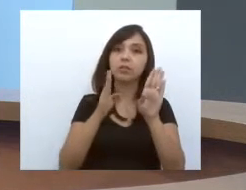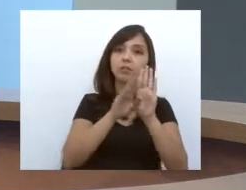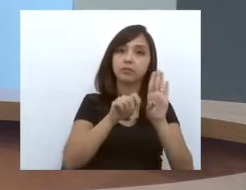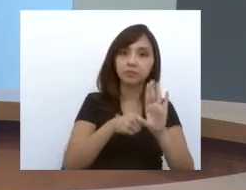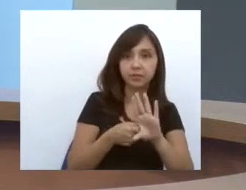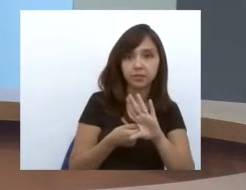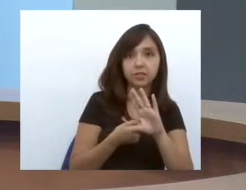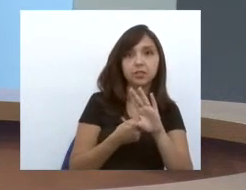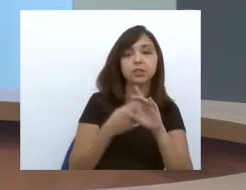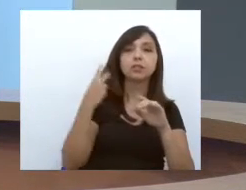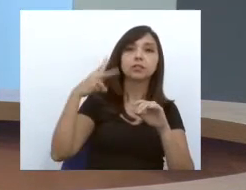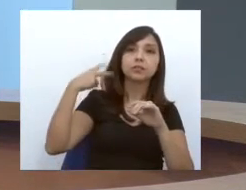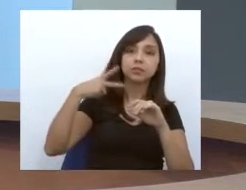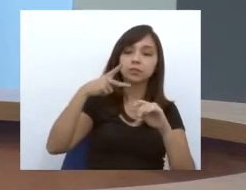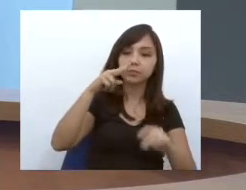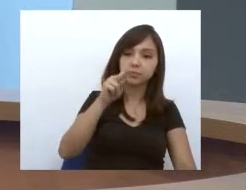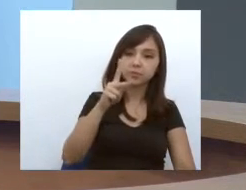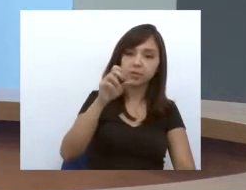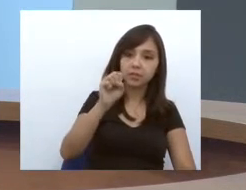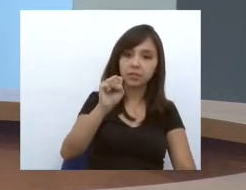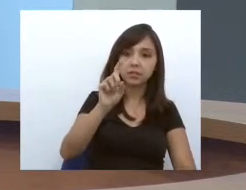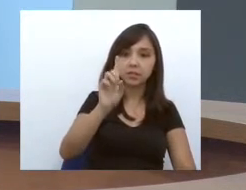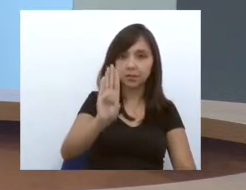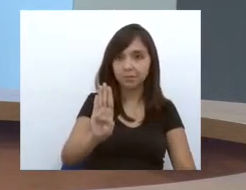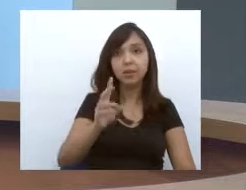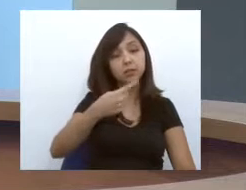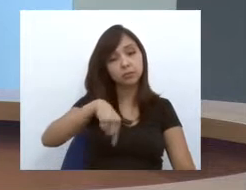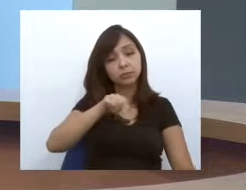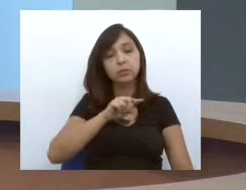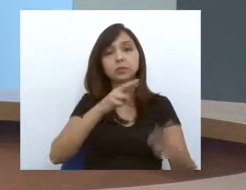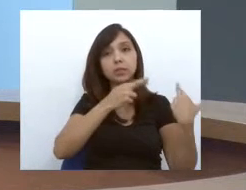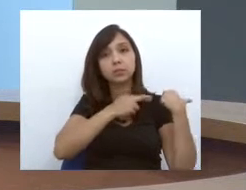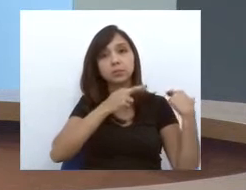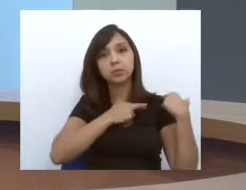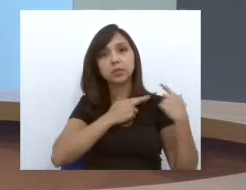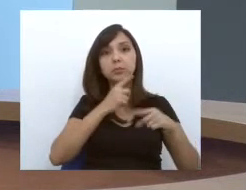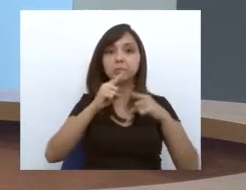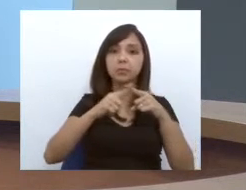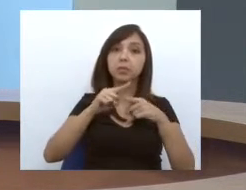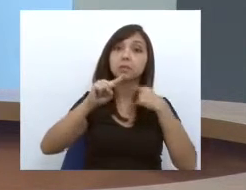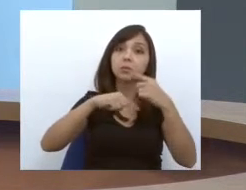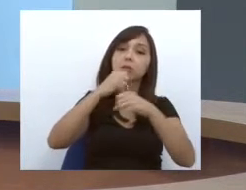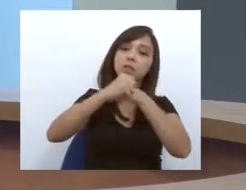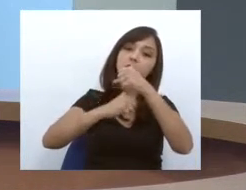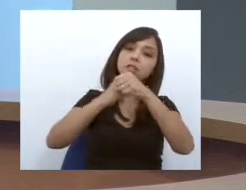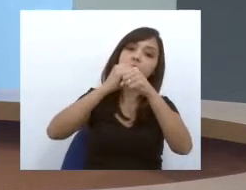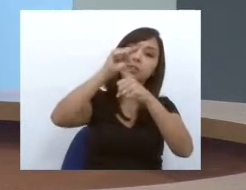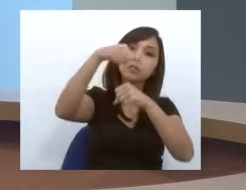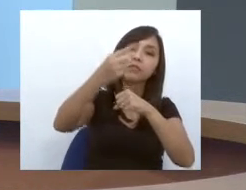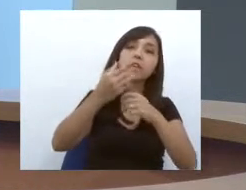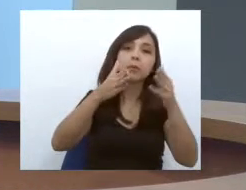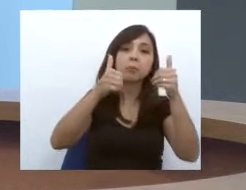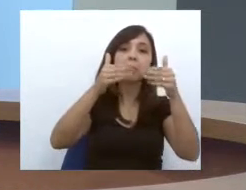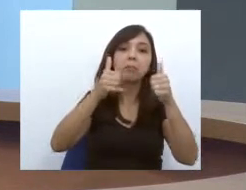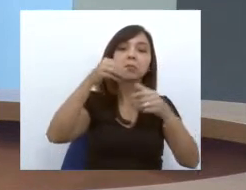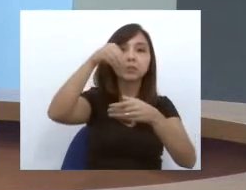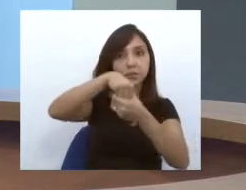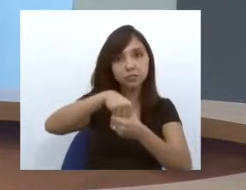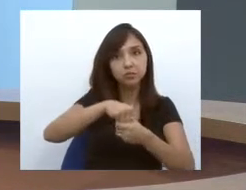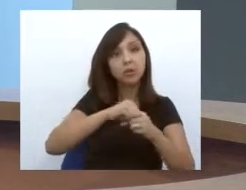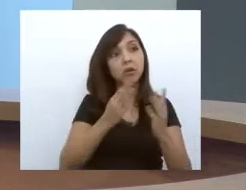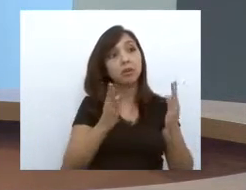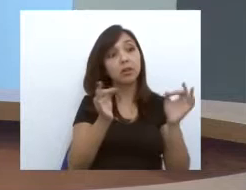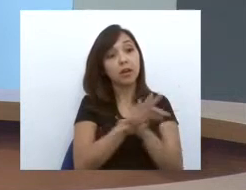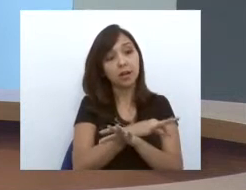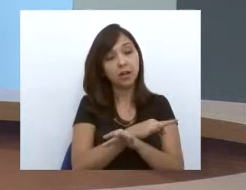base também de vereadores do PSDB. Então, acho que a gente tem que ter a responsabilidade, porque depois vai chegar no ano que vem, vai pedir voto, vai falar, olha, eu acabei com a tua escola, mas